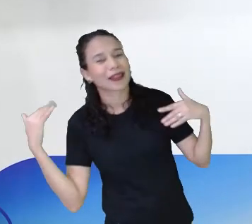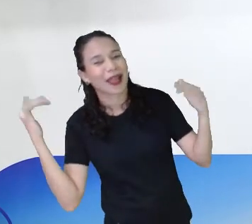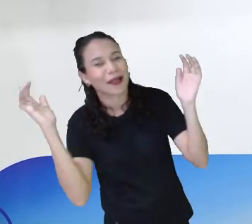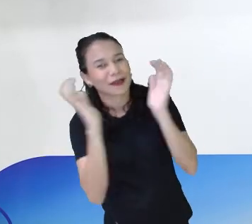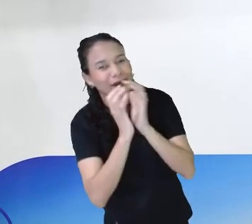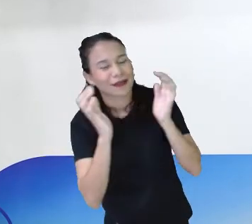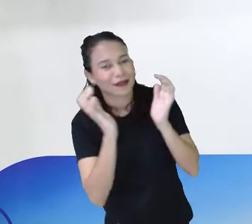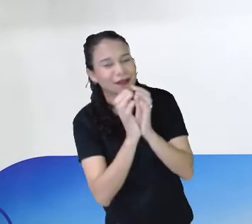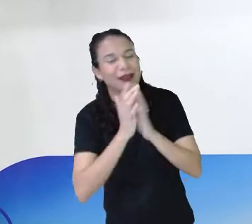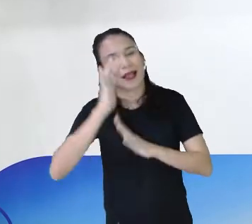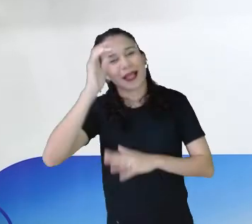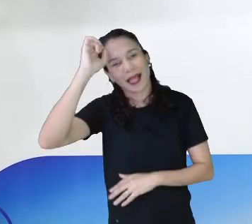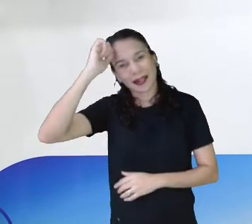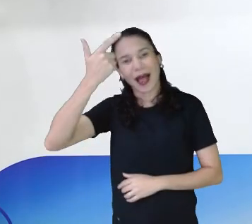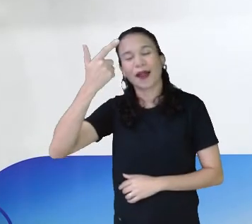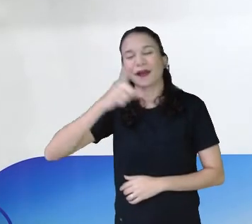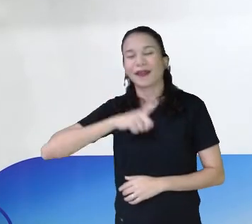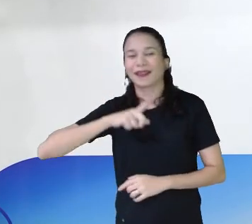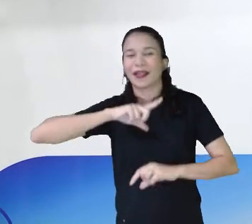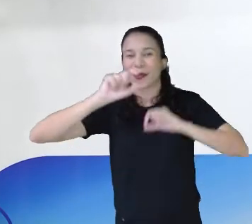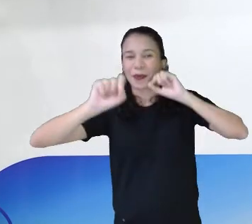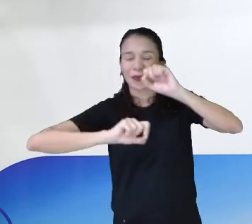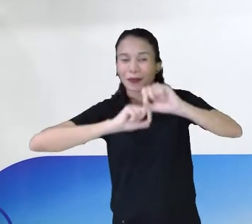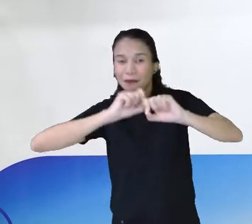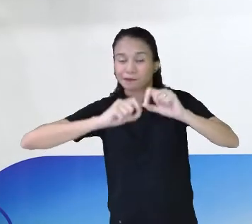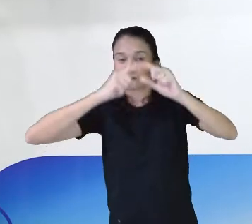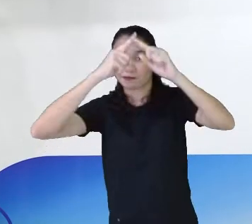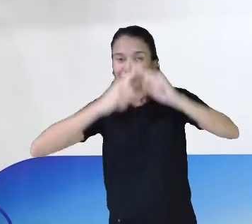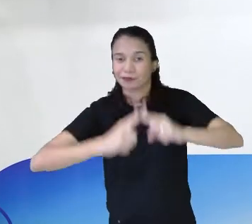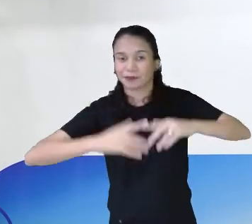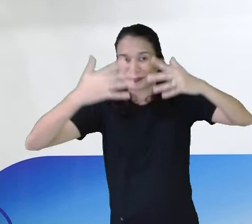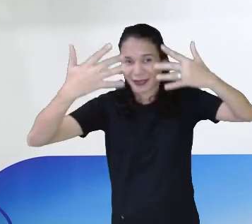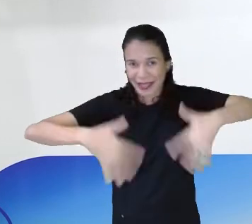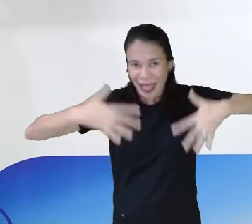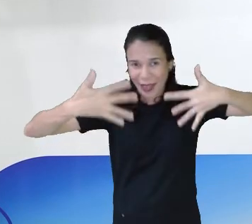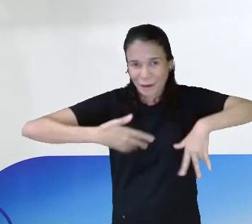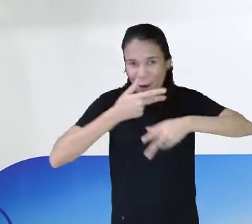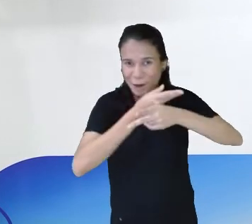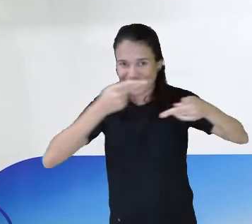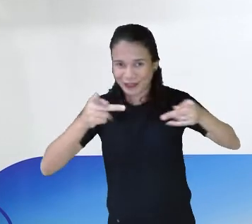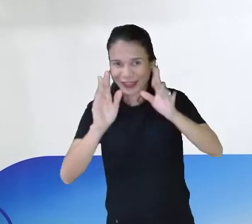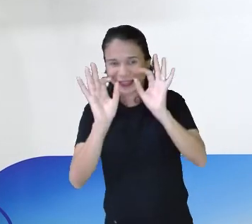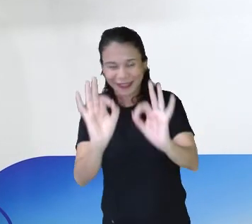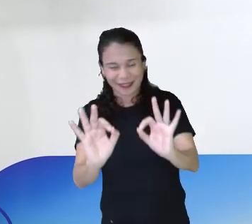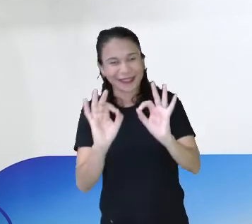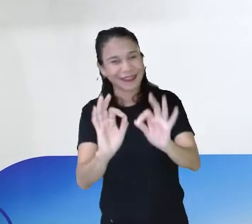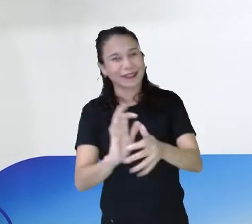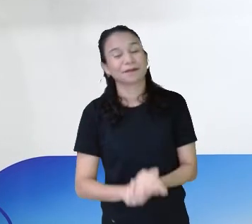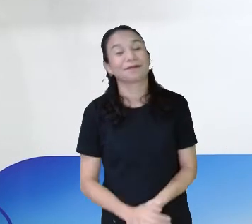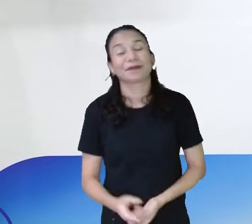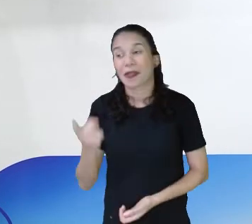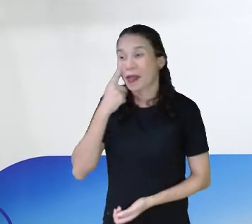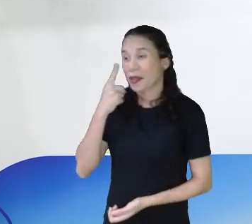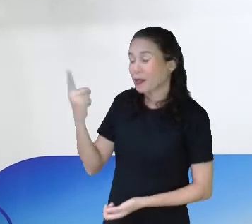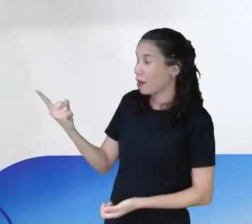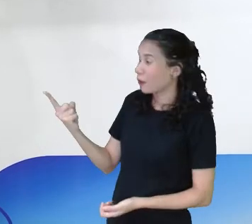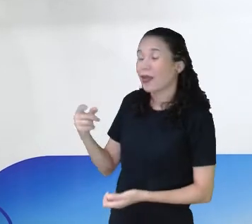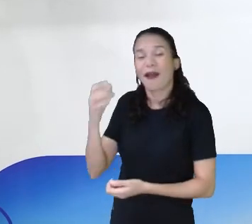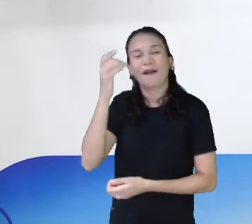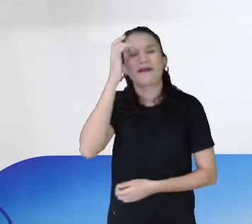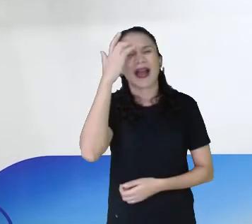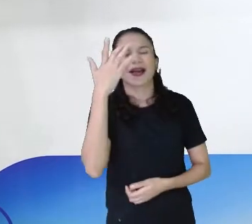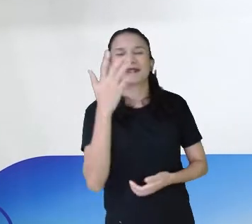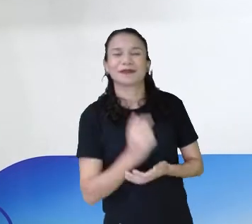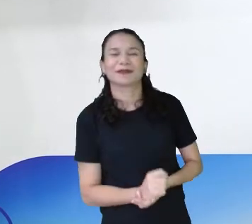nossa cidade, claro que eu não ia deixar de trazer aqui o desafio final da nossa aula, que é bem fácil